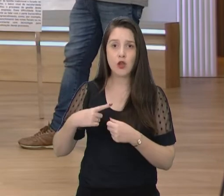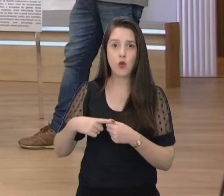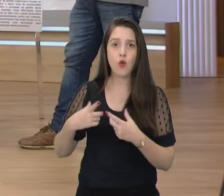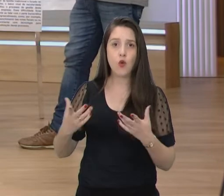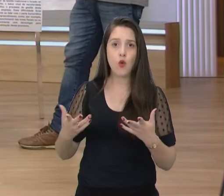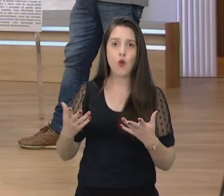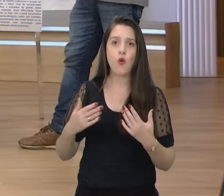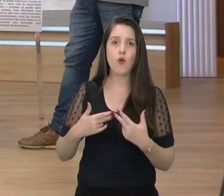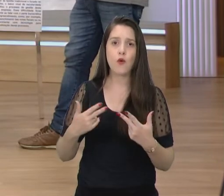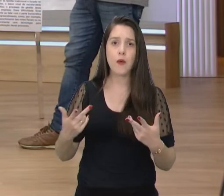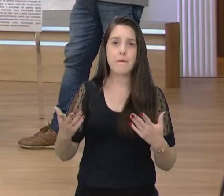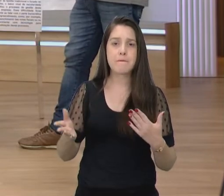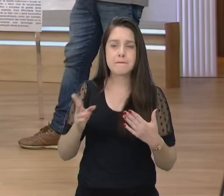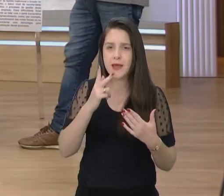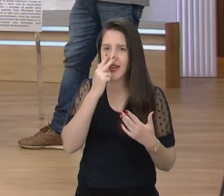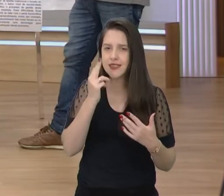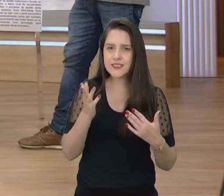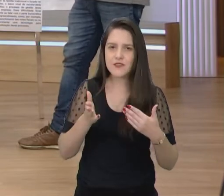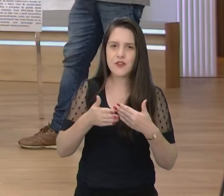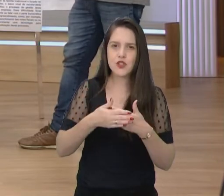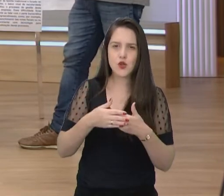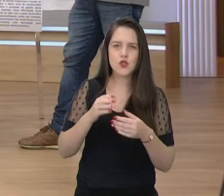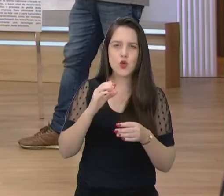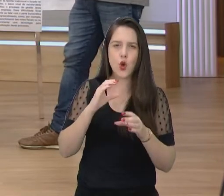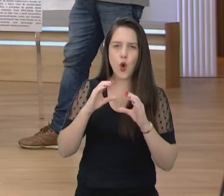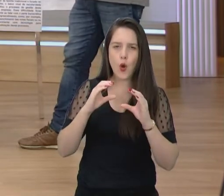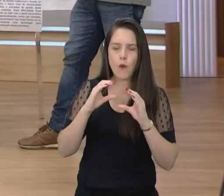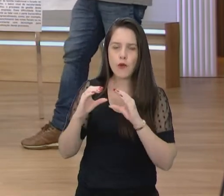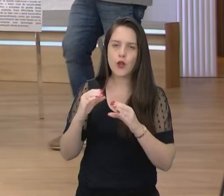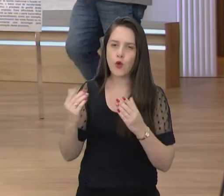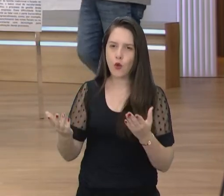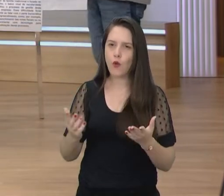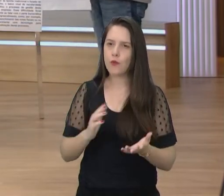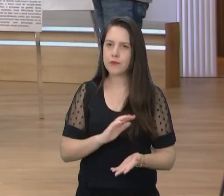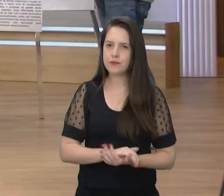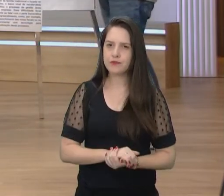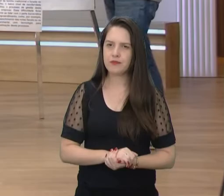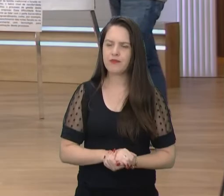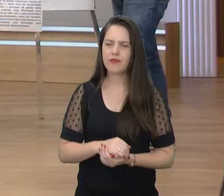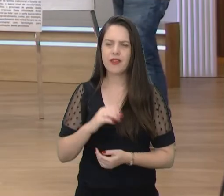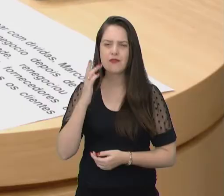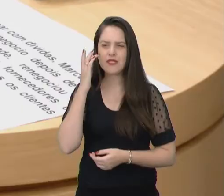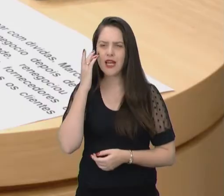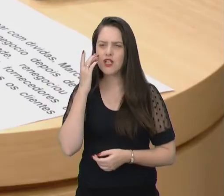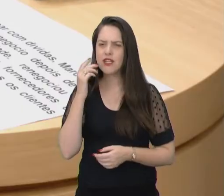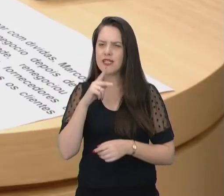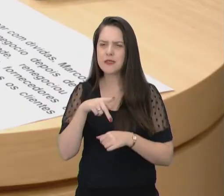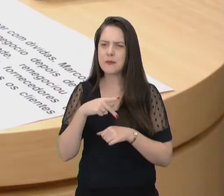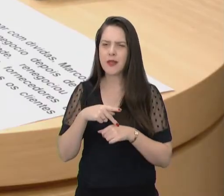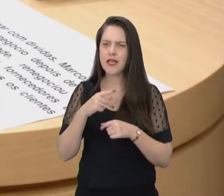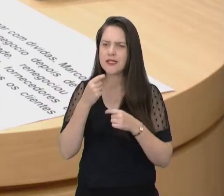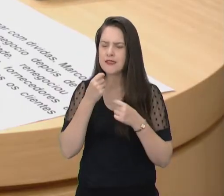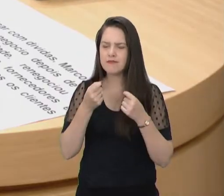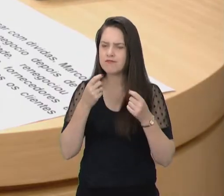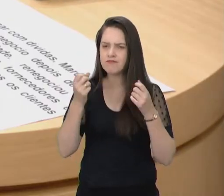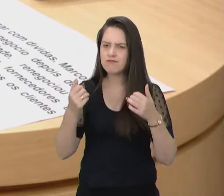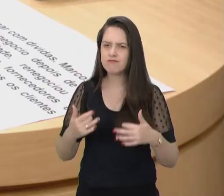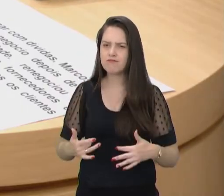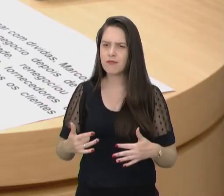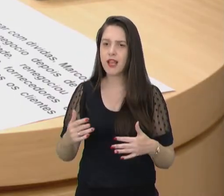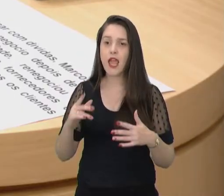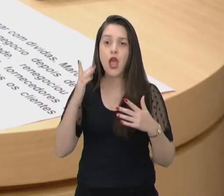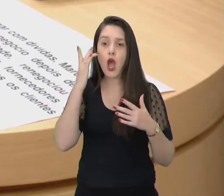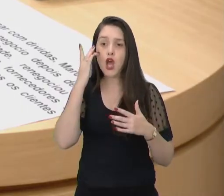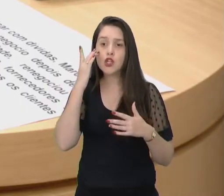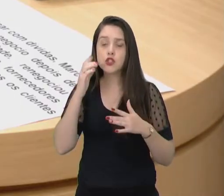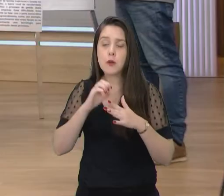empresa parece que fechou, mas ele comunicou, né, todo mundo e tudo mais. Você acha que essa história é sobre o quê? Eu acho que é sobre uma empresa